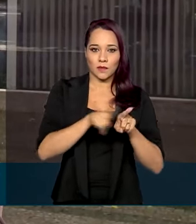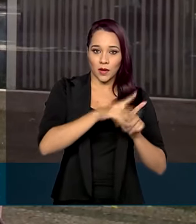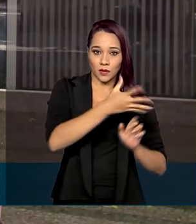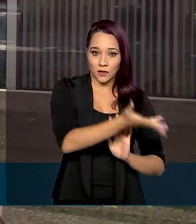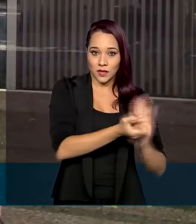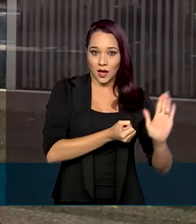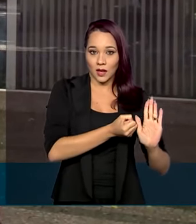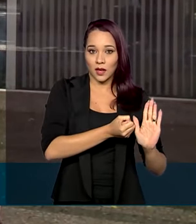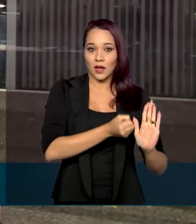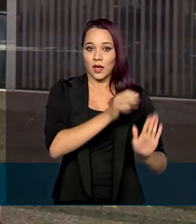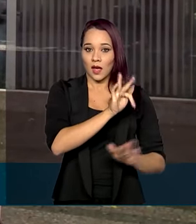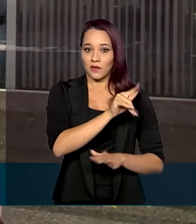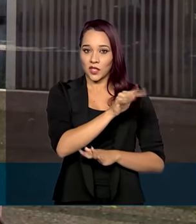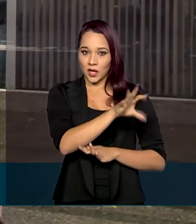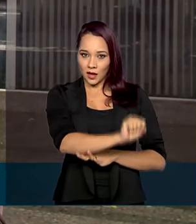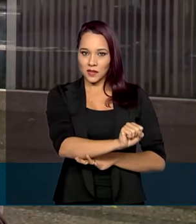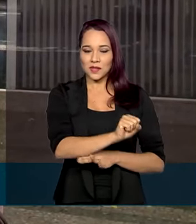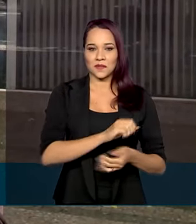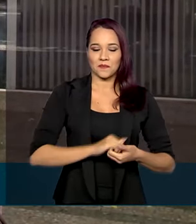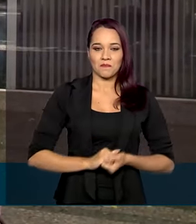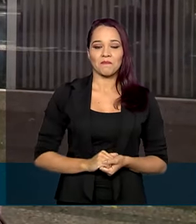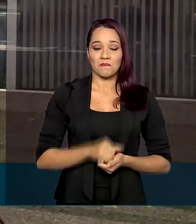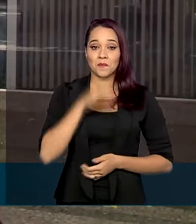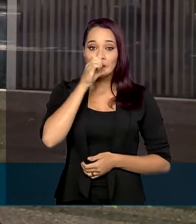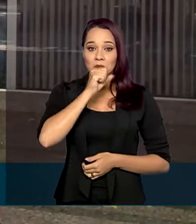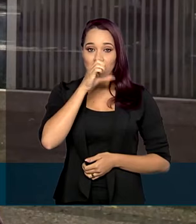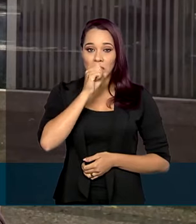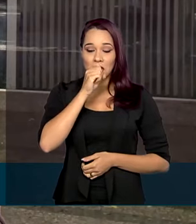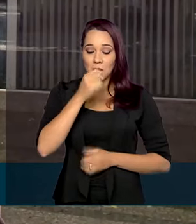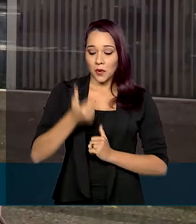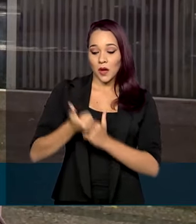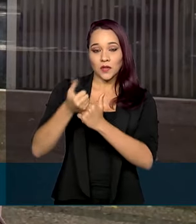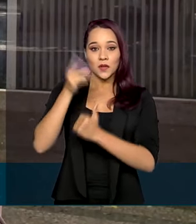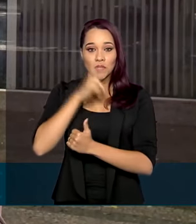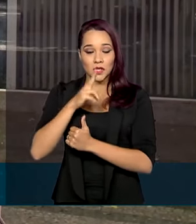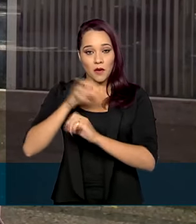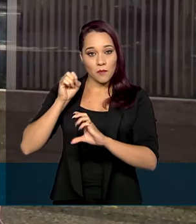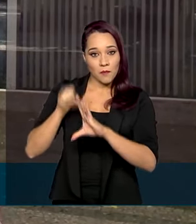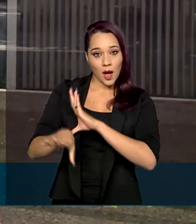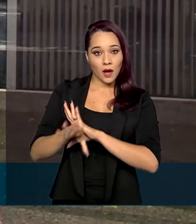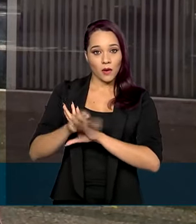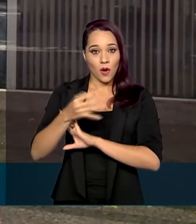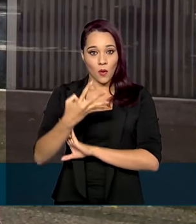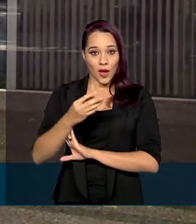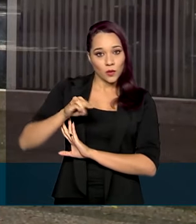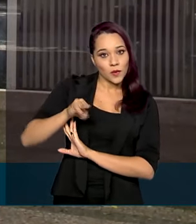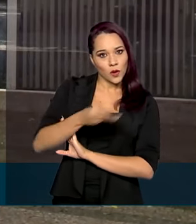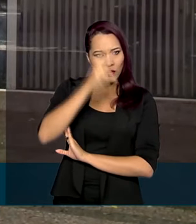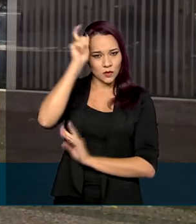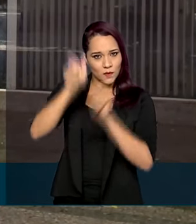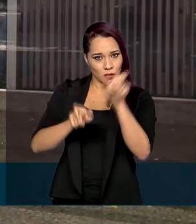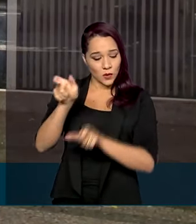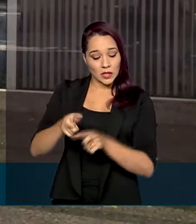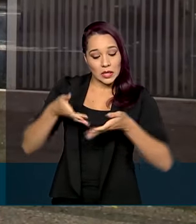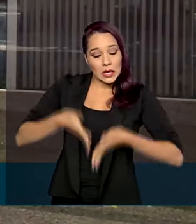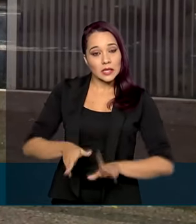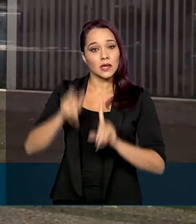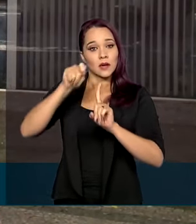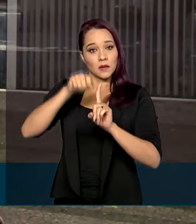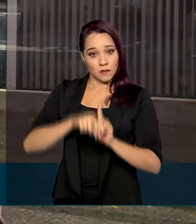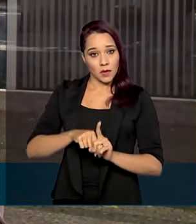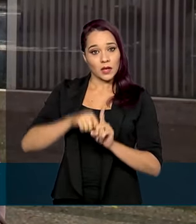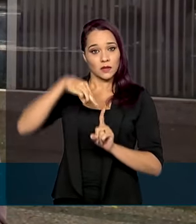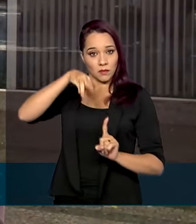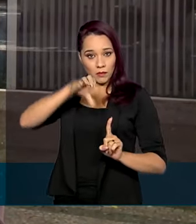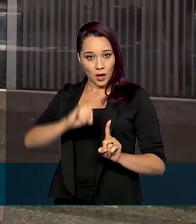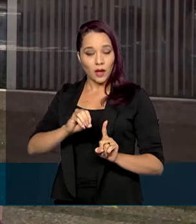emergencial do FGTS. No sábado, o auxílio emergencial vai ser acreditado para 4 milhões de brasileiros que nasceram no mês de